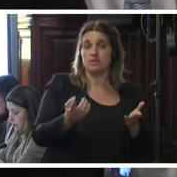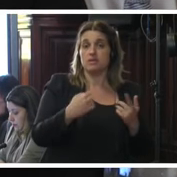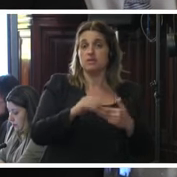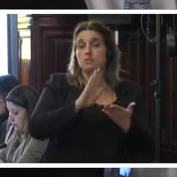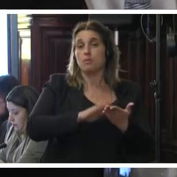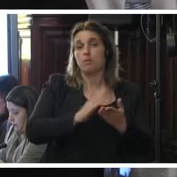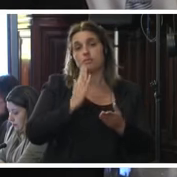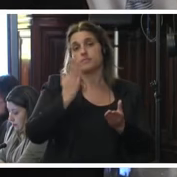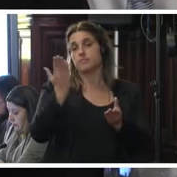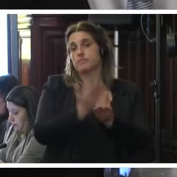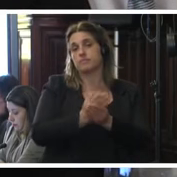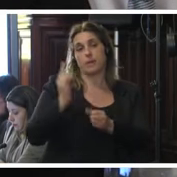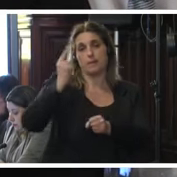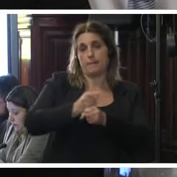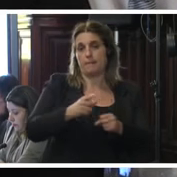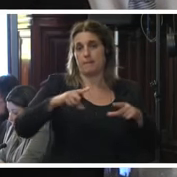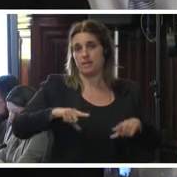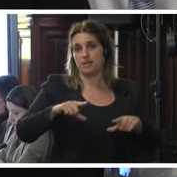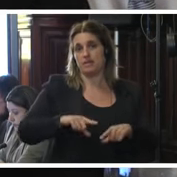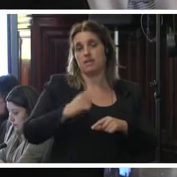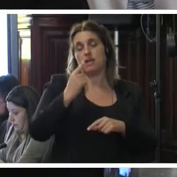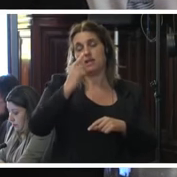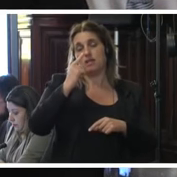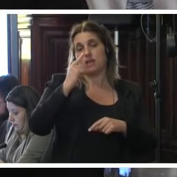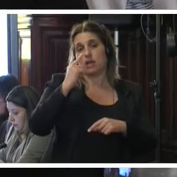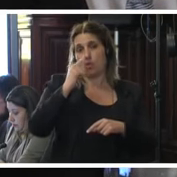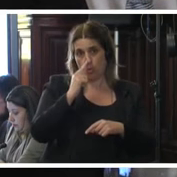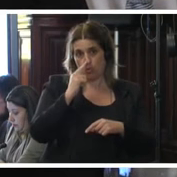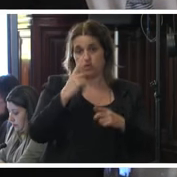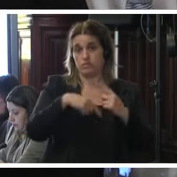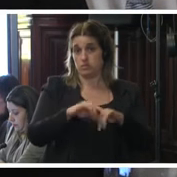junho. Já foram realizadas duas reuniões no